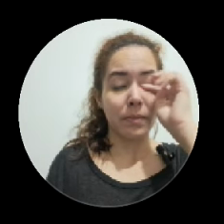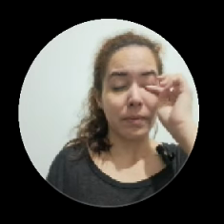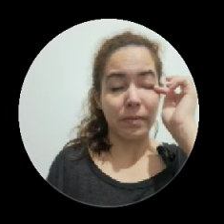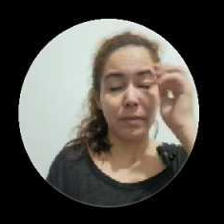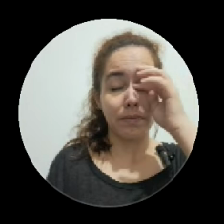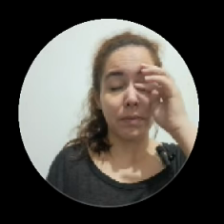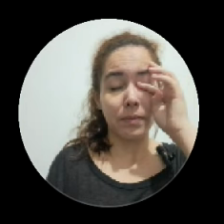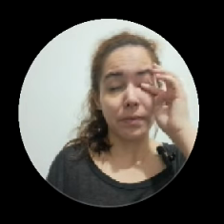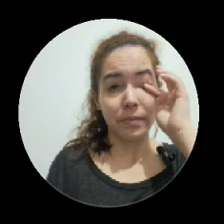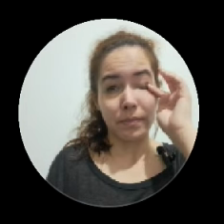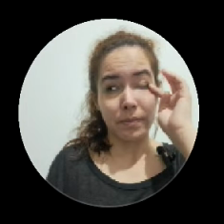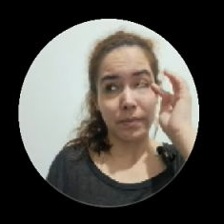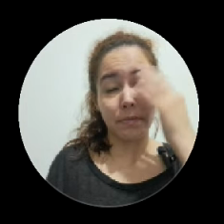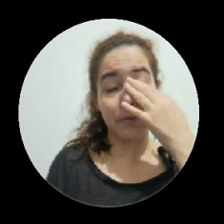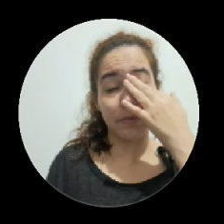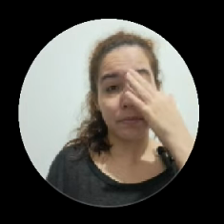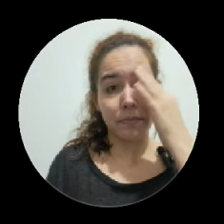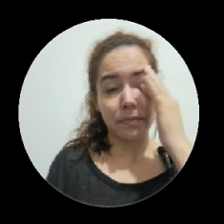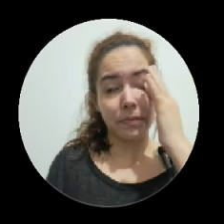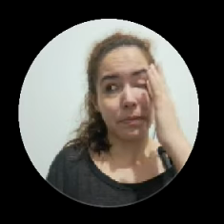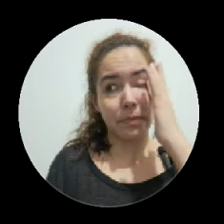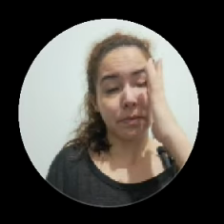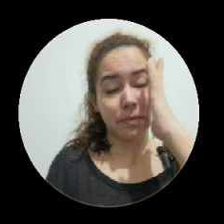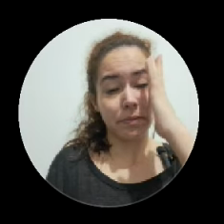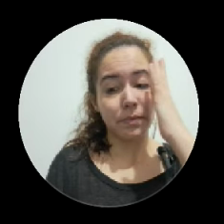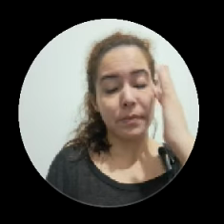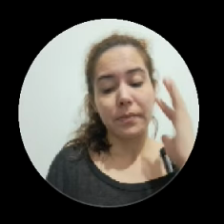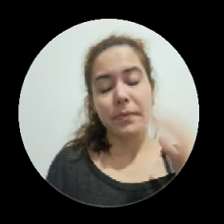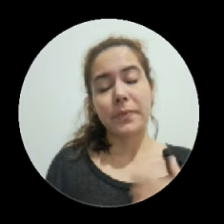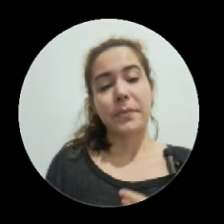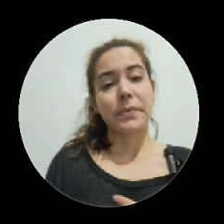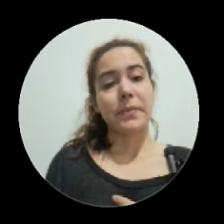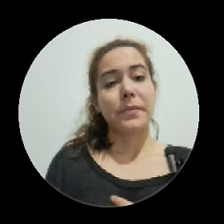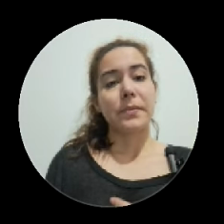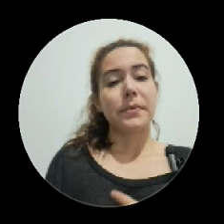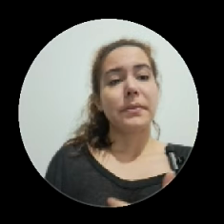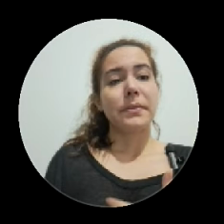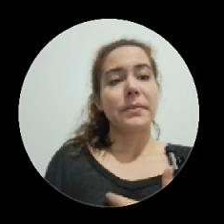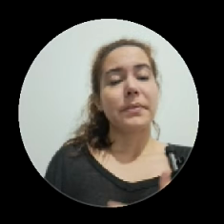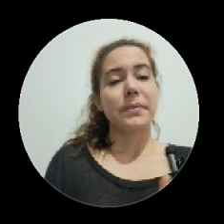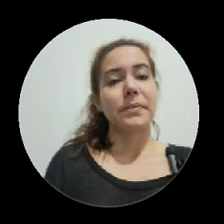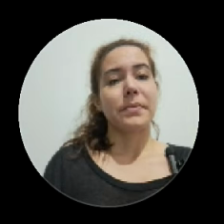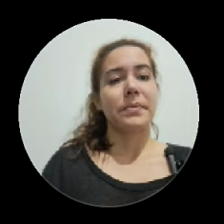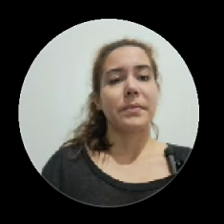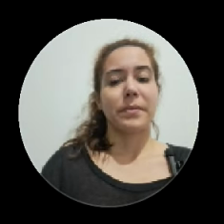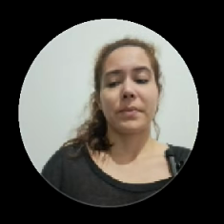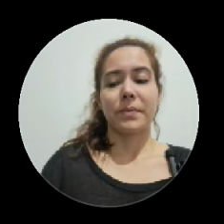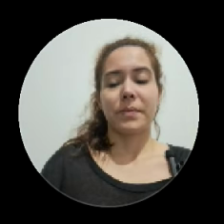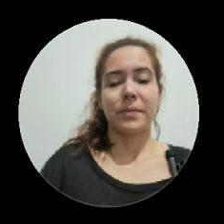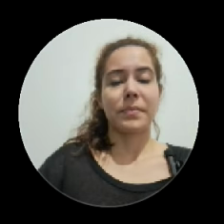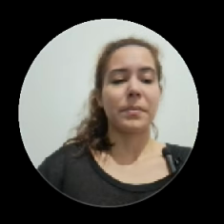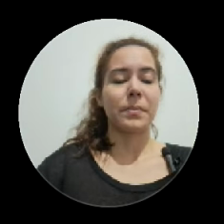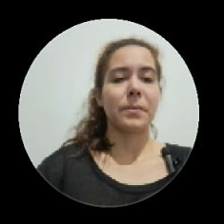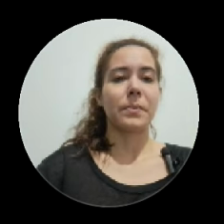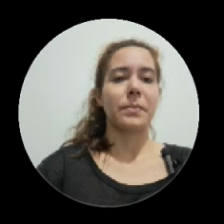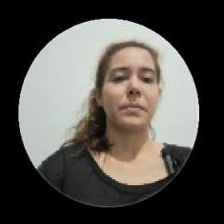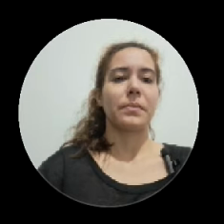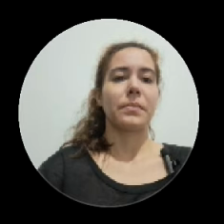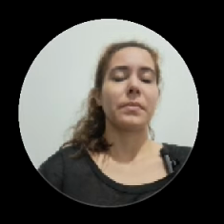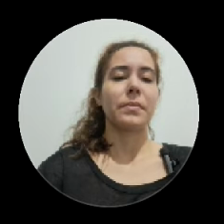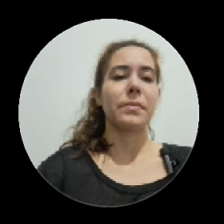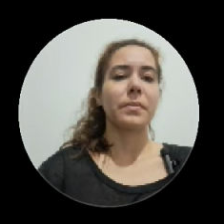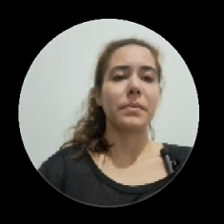é um... É alguma coisa de venda de alguma coisa. Uma data única, aonde eles fazem uma, literalmente